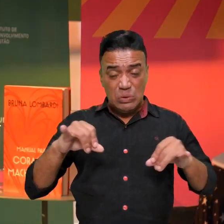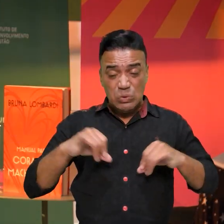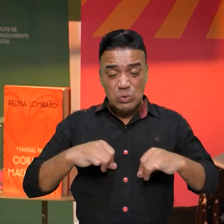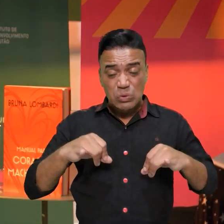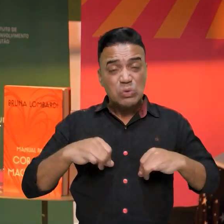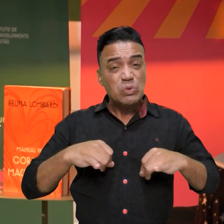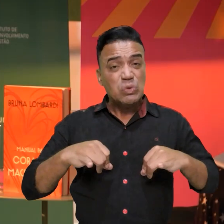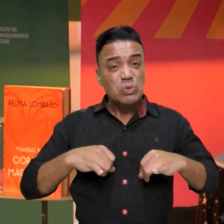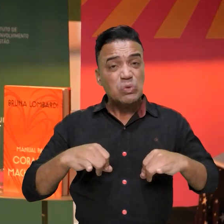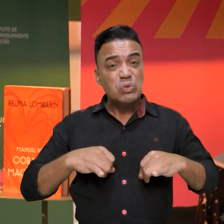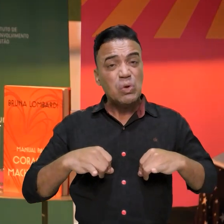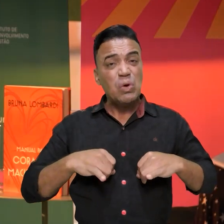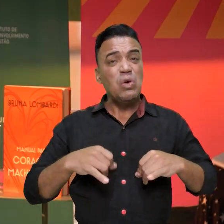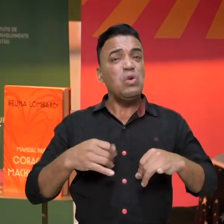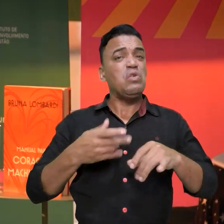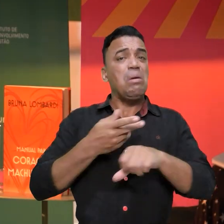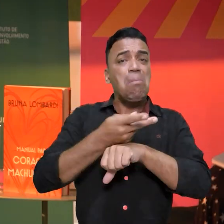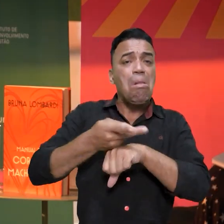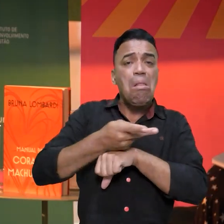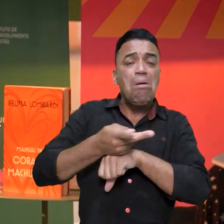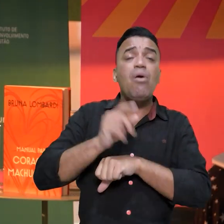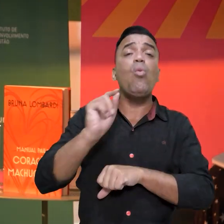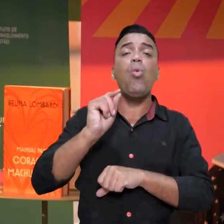sôfrego, né? Buscando o quê?